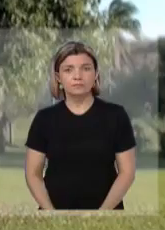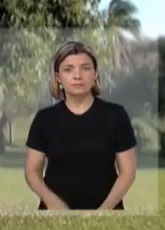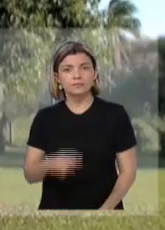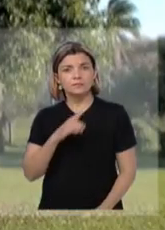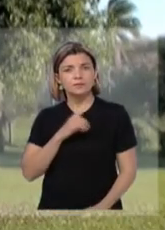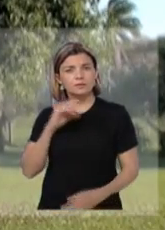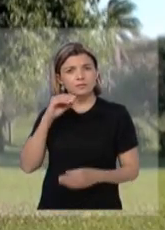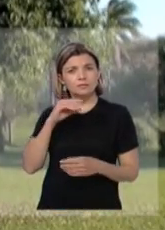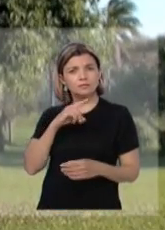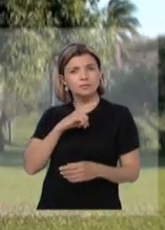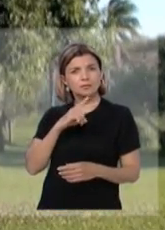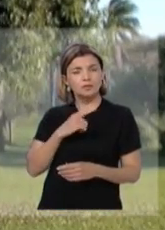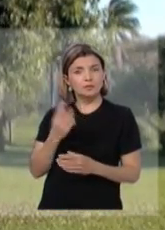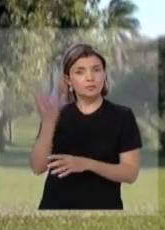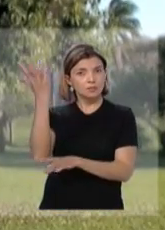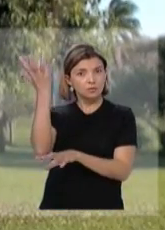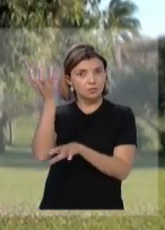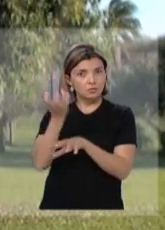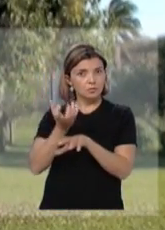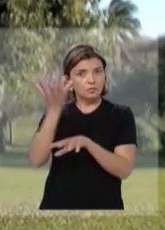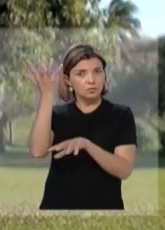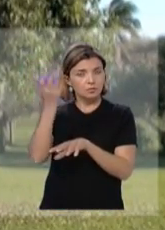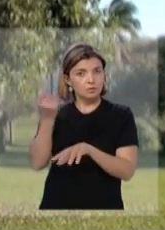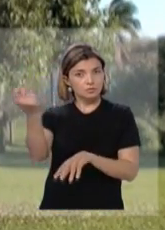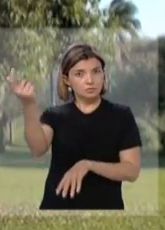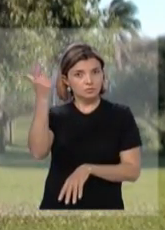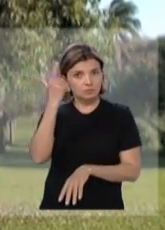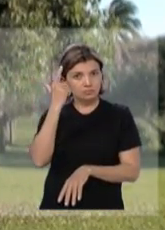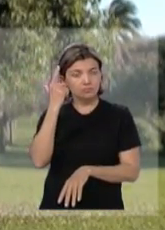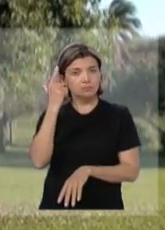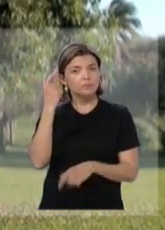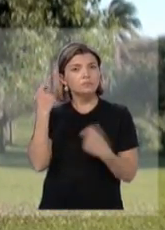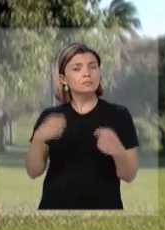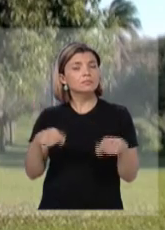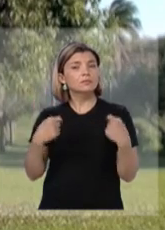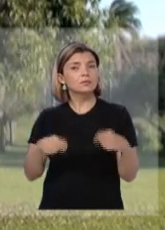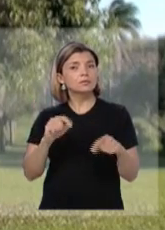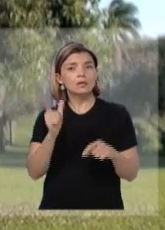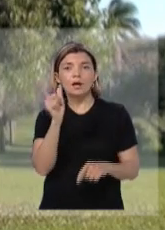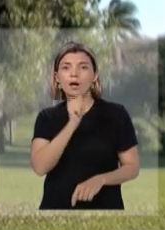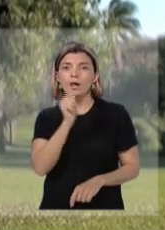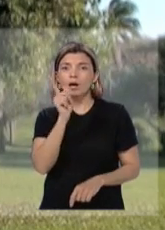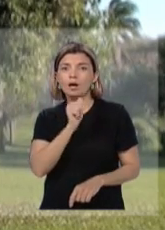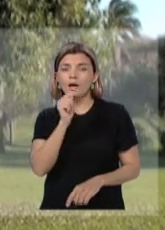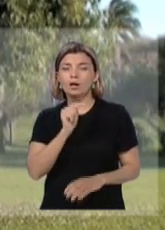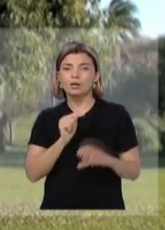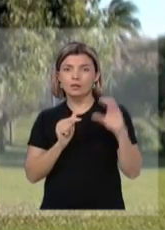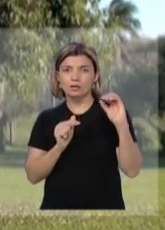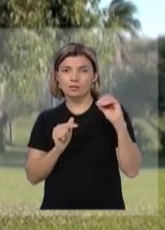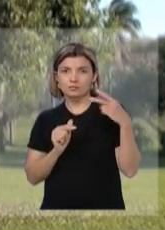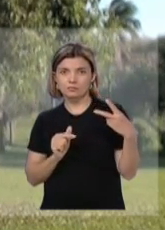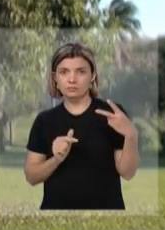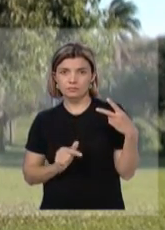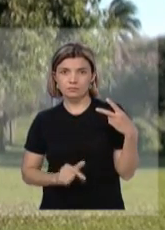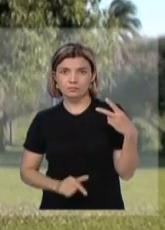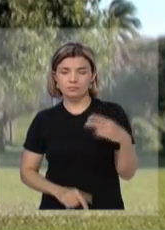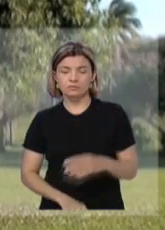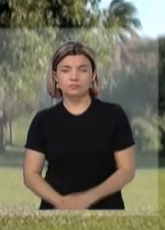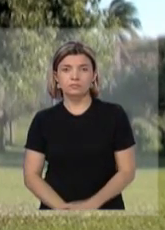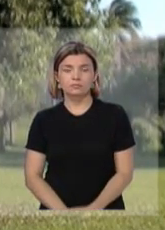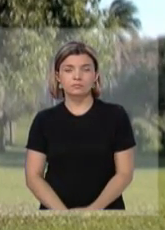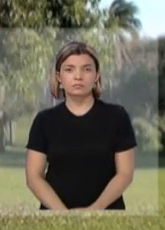Para a produção de moléculas orgânicas pela fotossíntese, além da luz do sol, há necessidade de água e de gás carbônico.